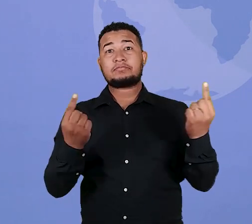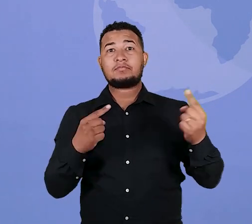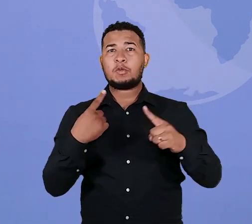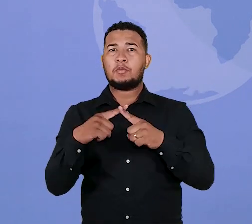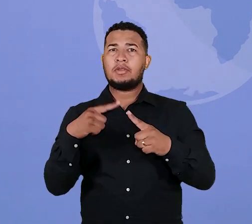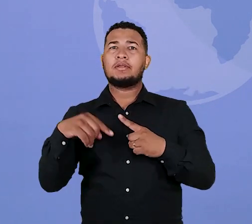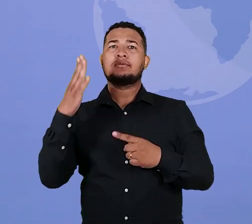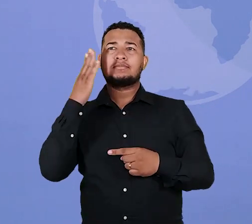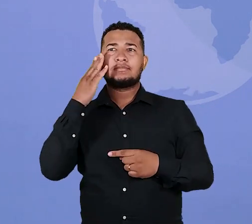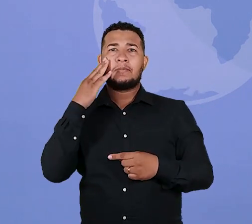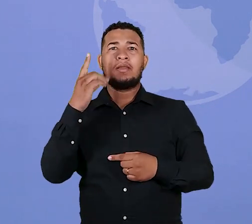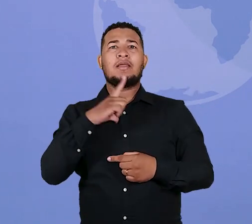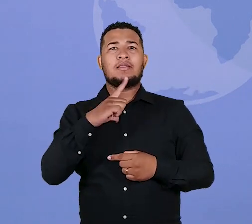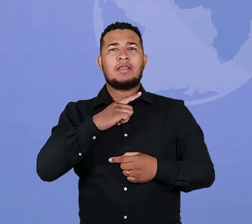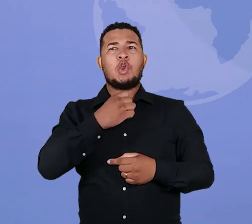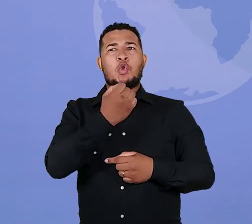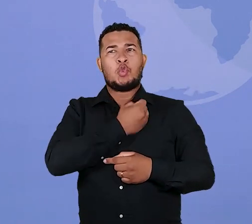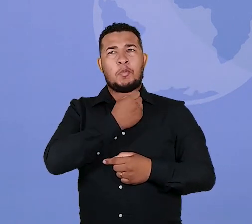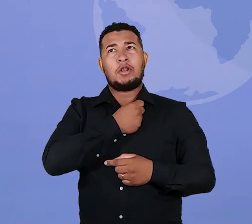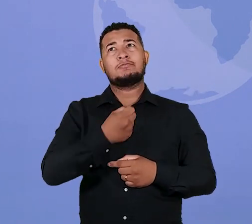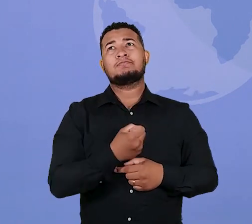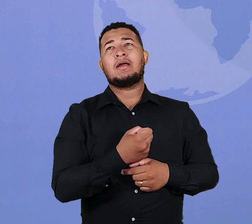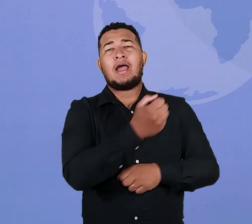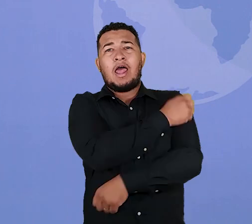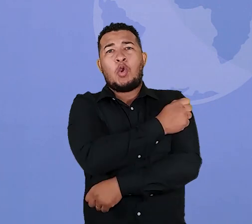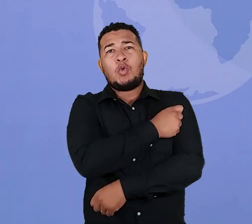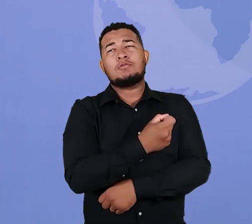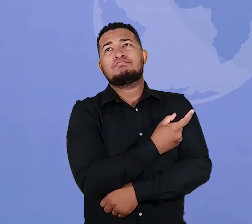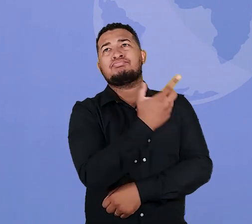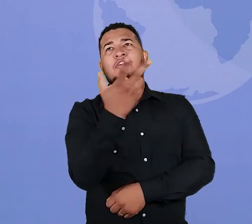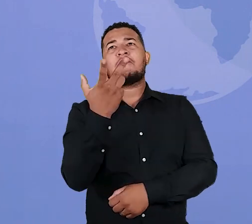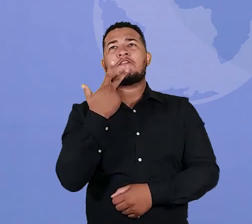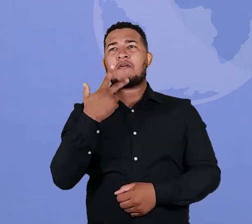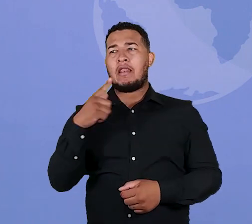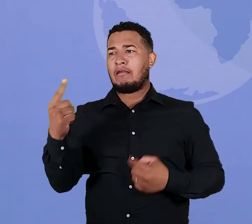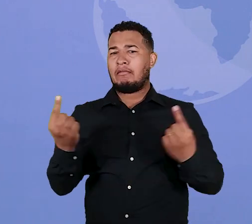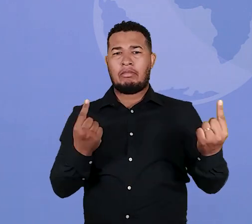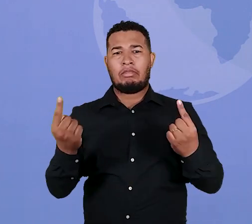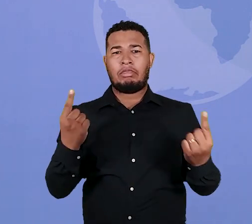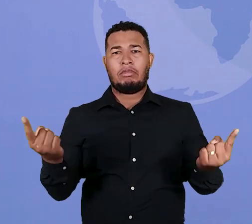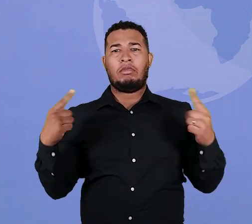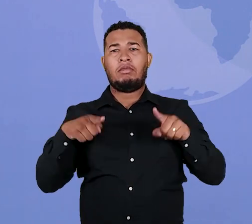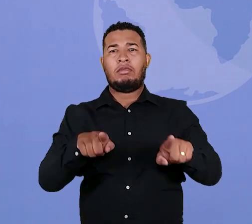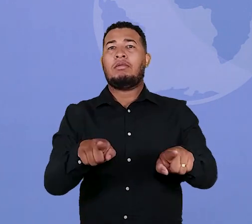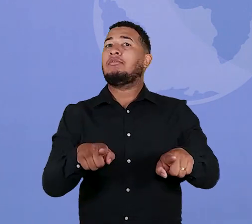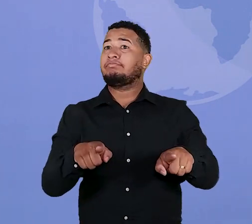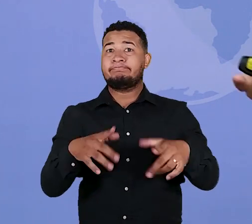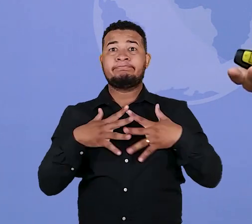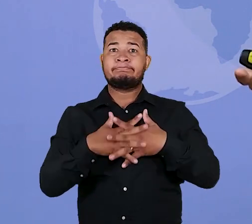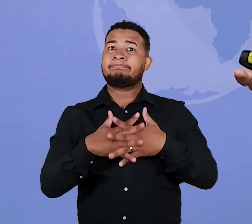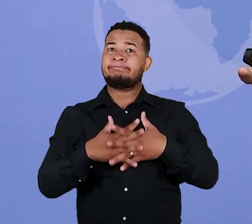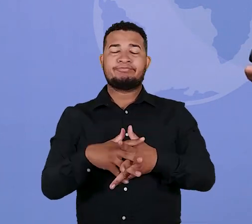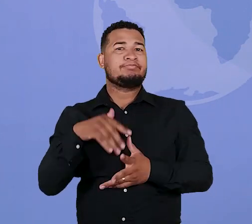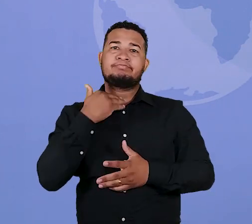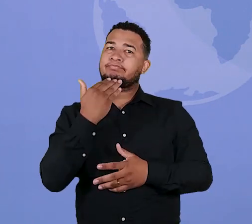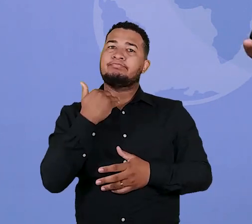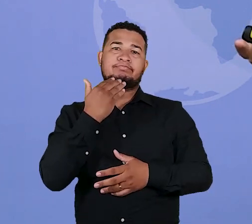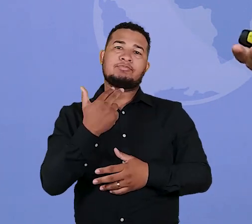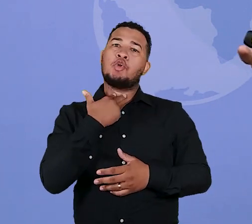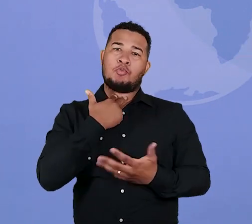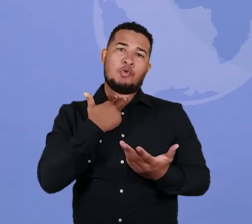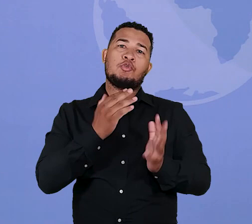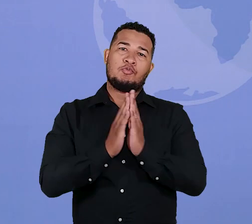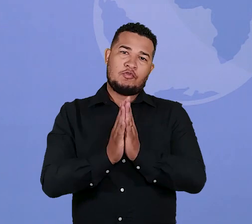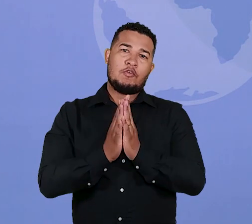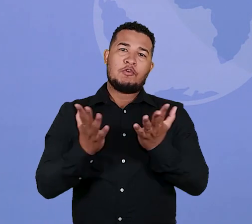o que tem de aluno dizendo que tal número é racional e irracional simultaneamente, não pode um negócio desse, né,